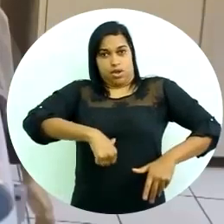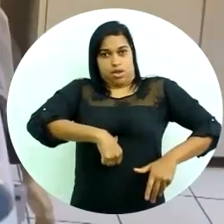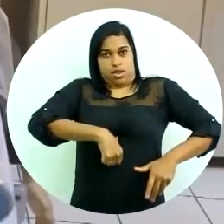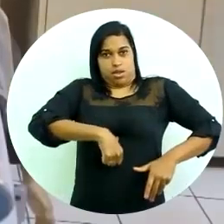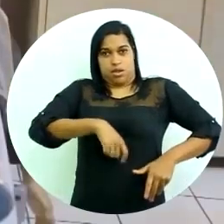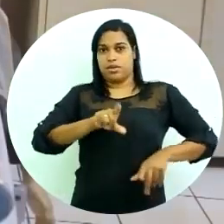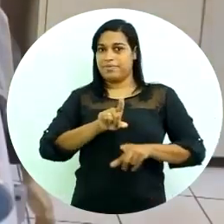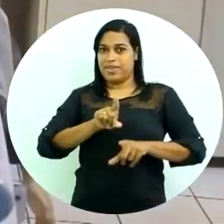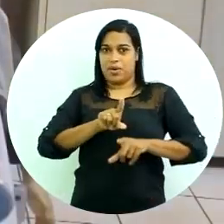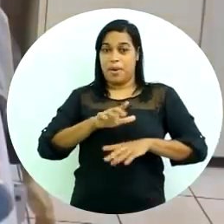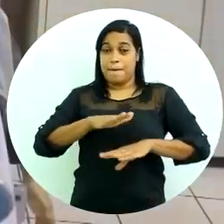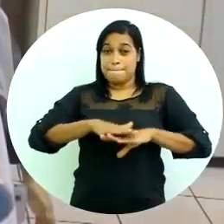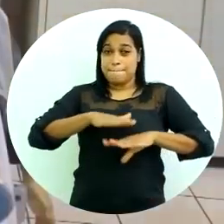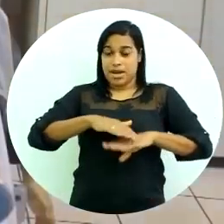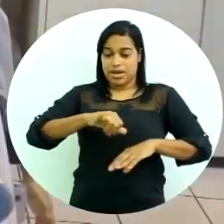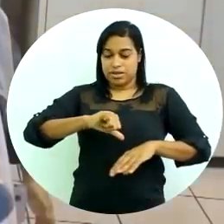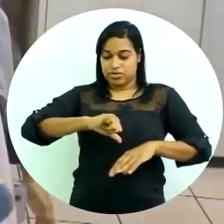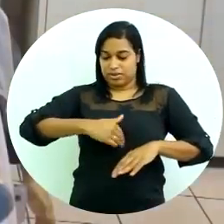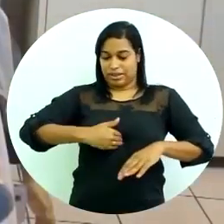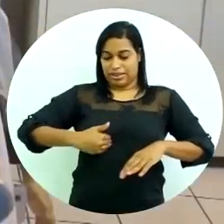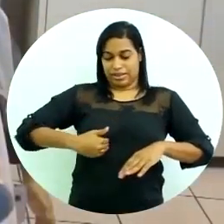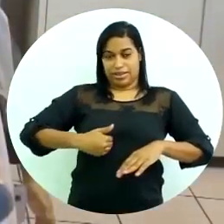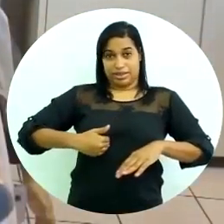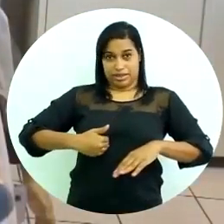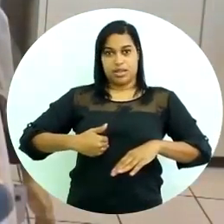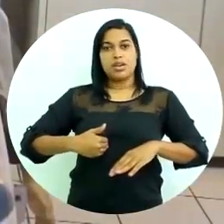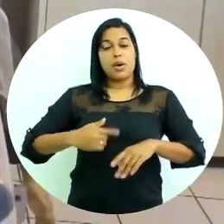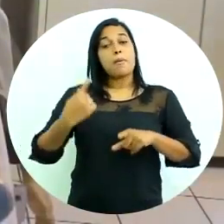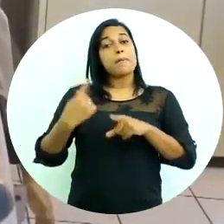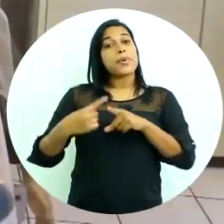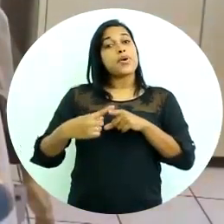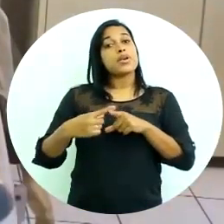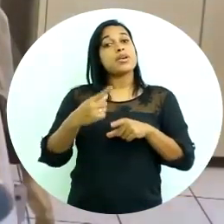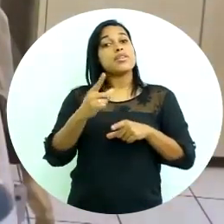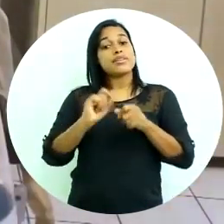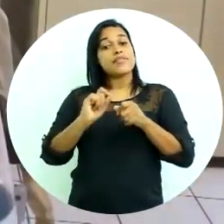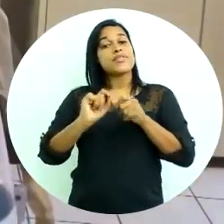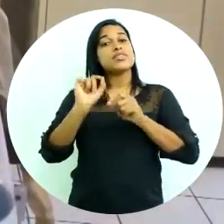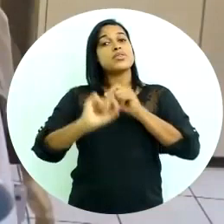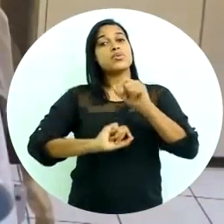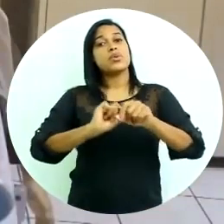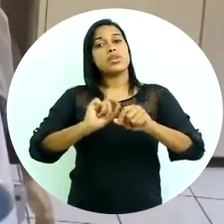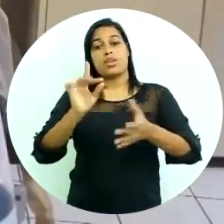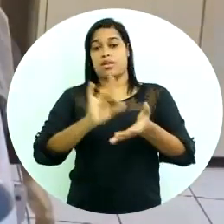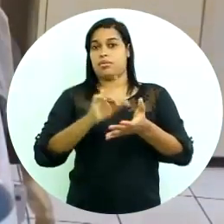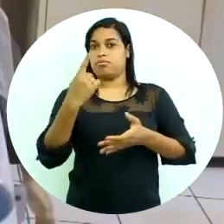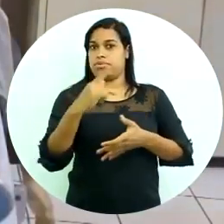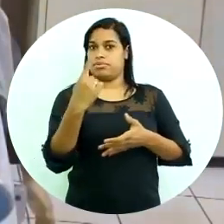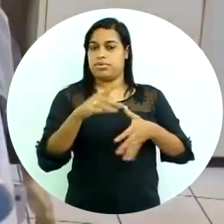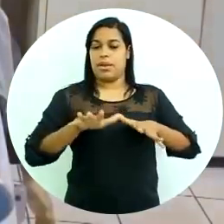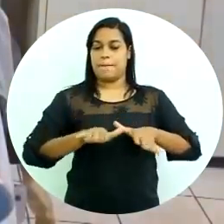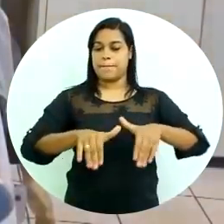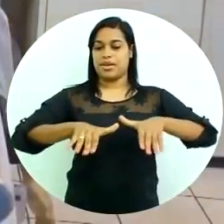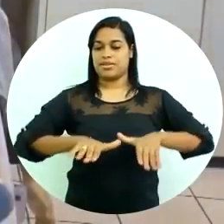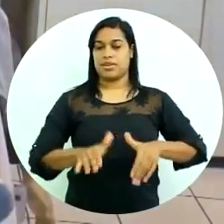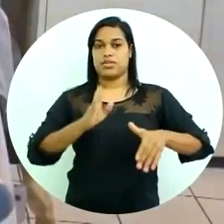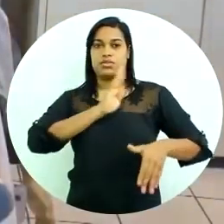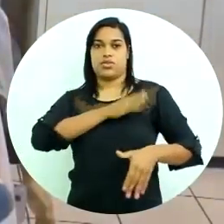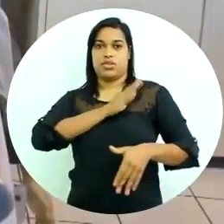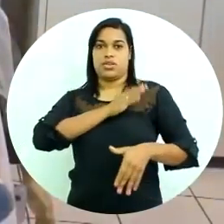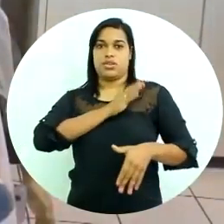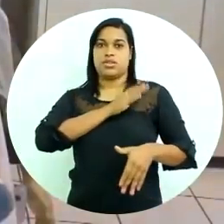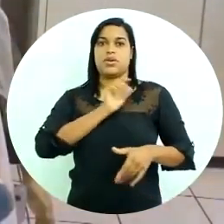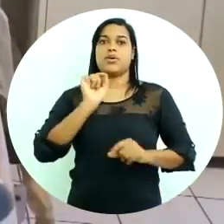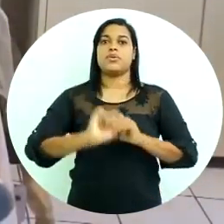do tórax, é um pouco lateralizado, porque o que é que a gente está fazendo na realidade nessa massagem cardíaca? A gente está tentando